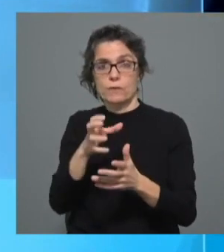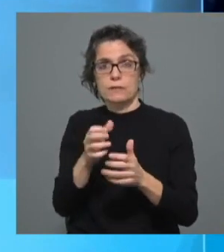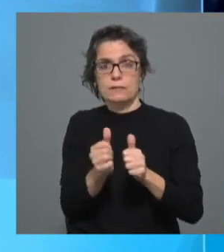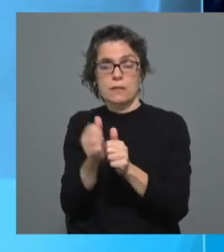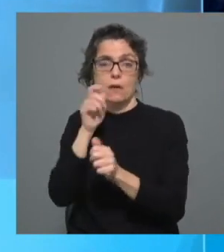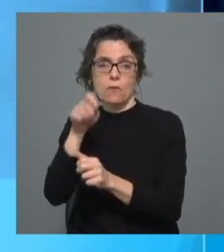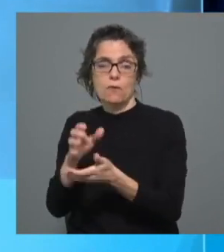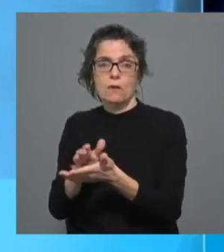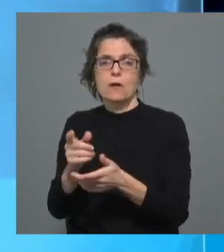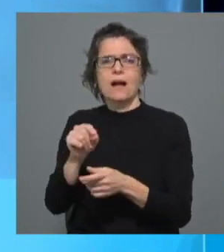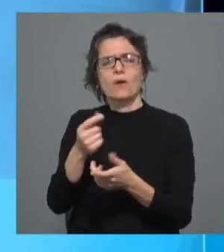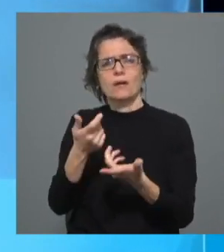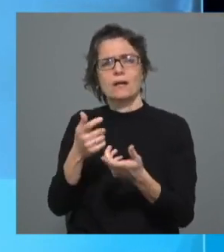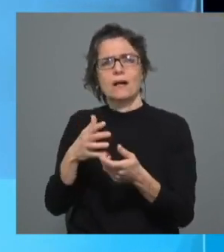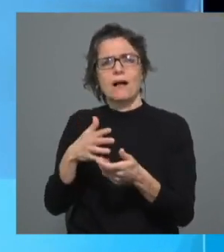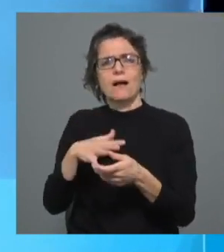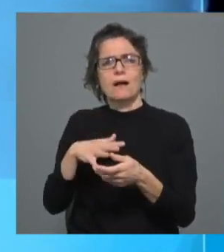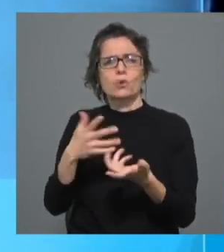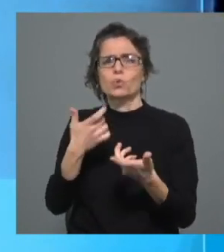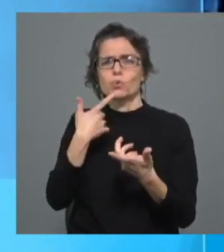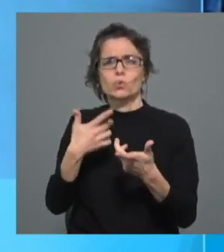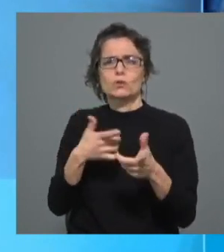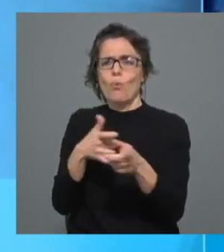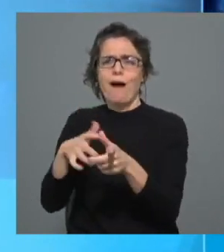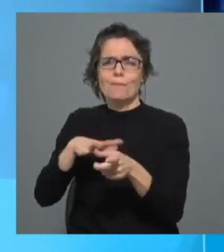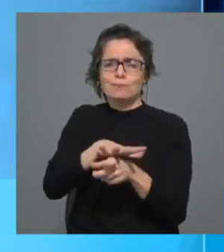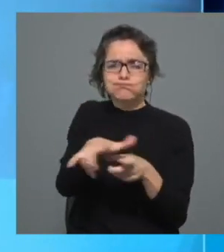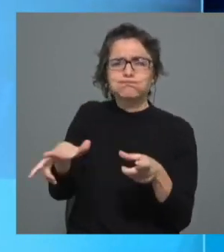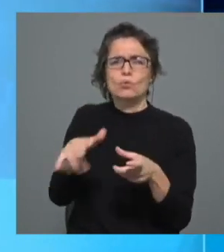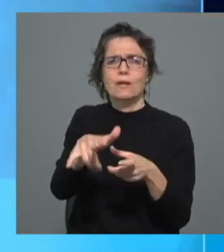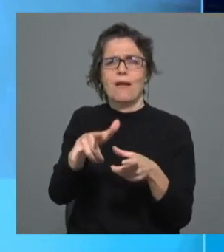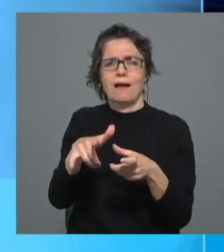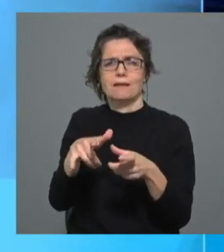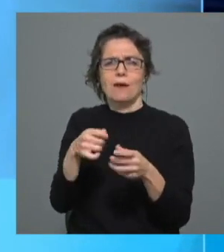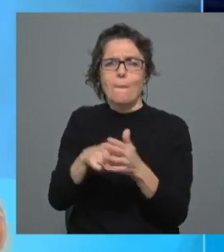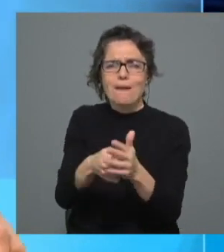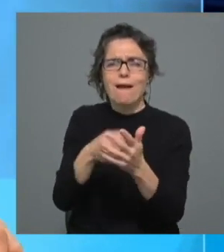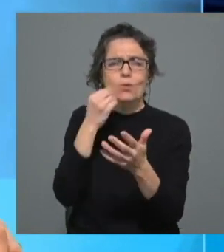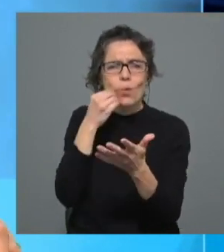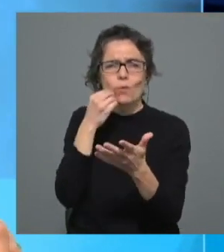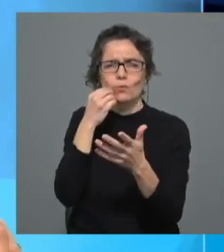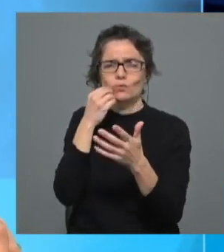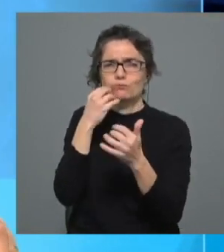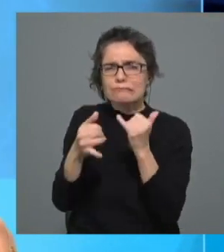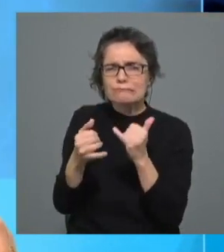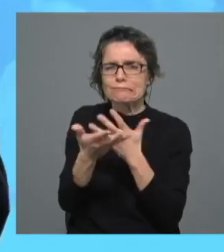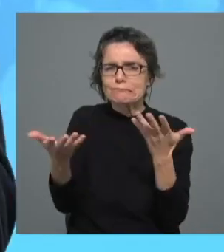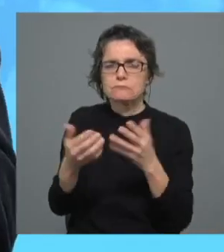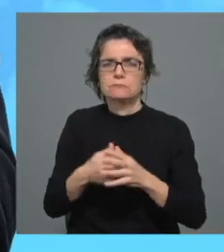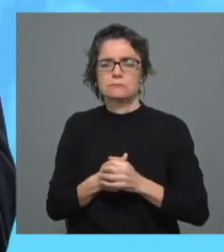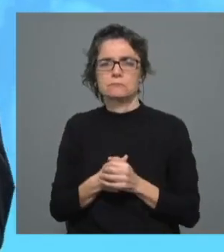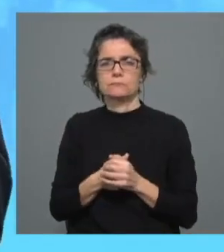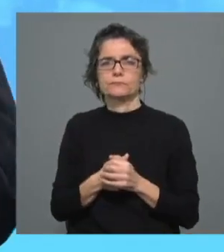o armamento nuclear e esta suspensão de Putin do Tratado New START? Bom, começando